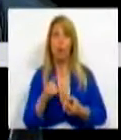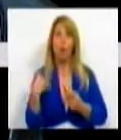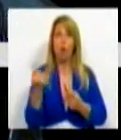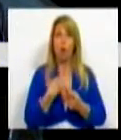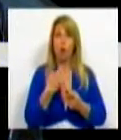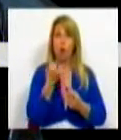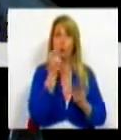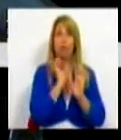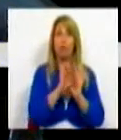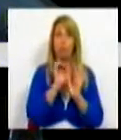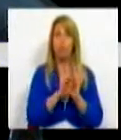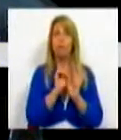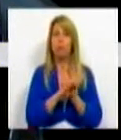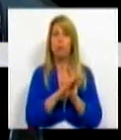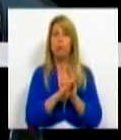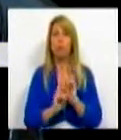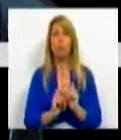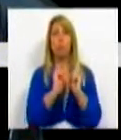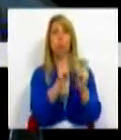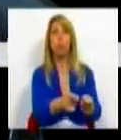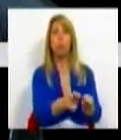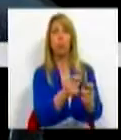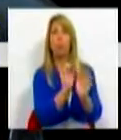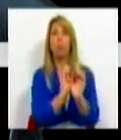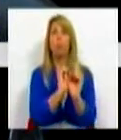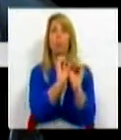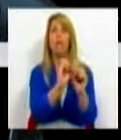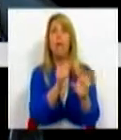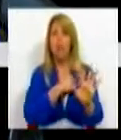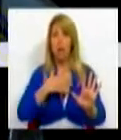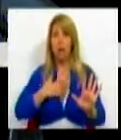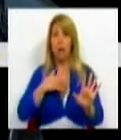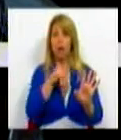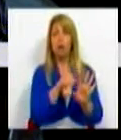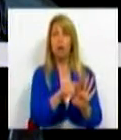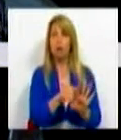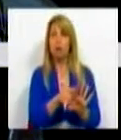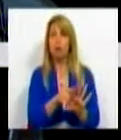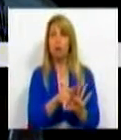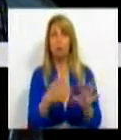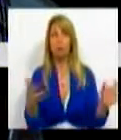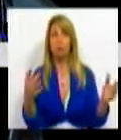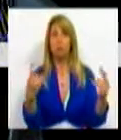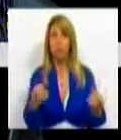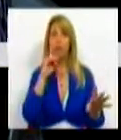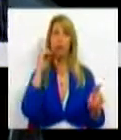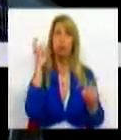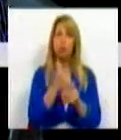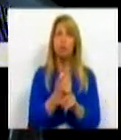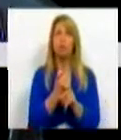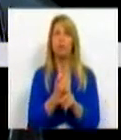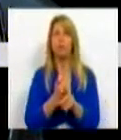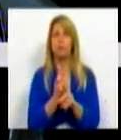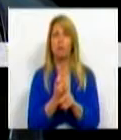depósitos estejam entregues a entidades que, existindo supervisão